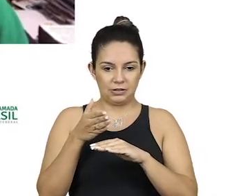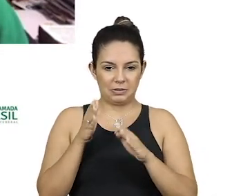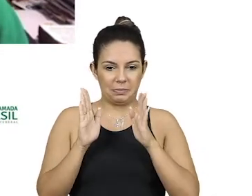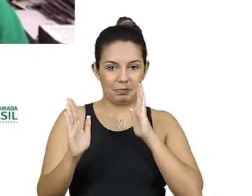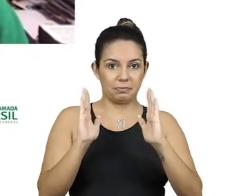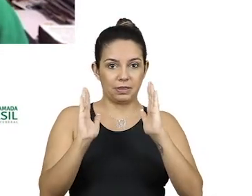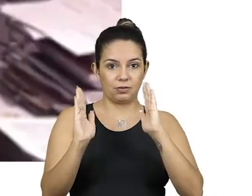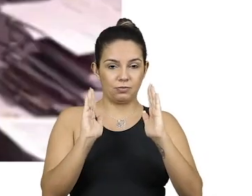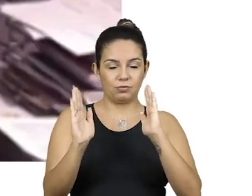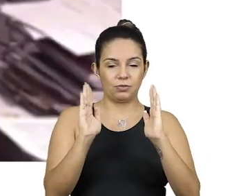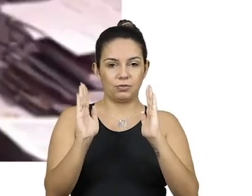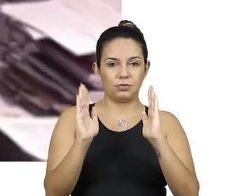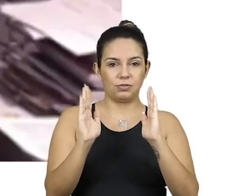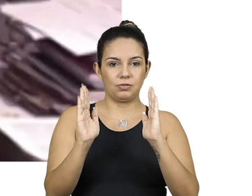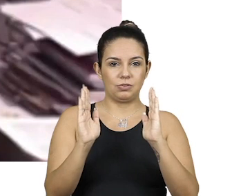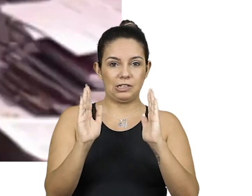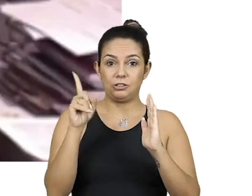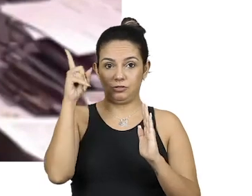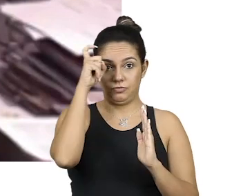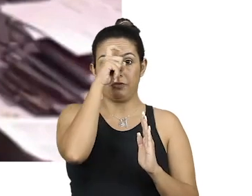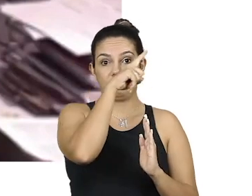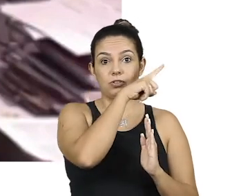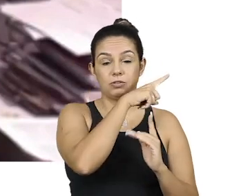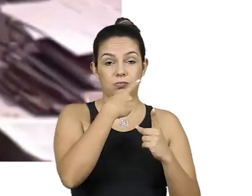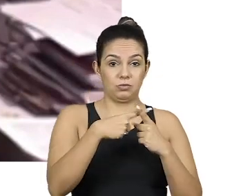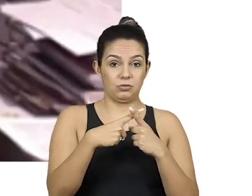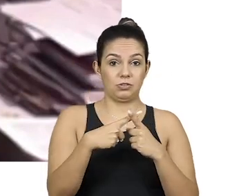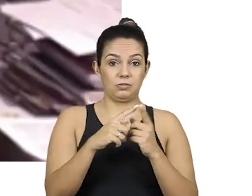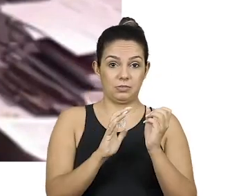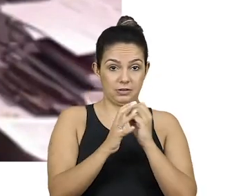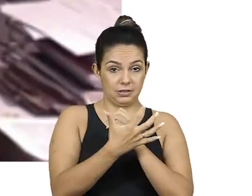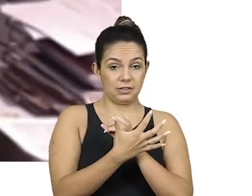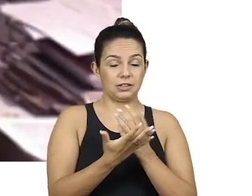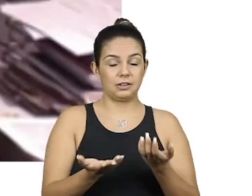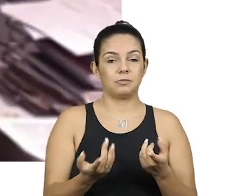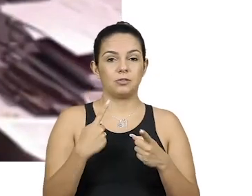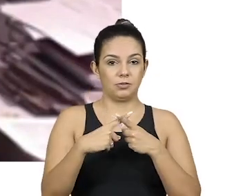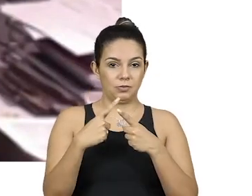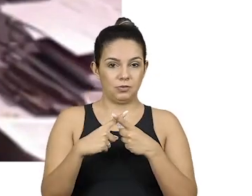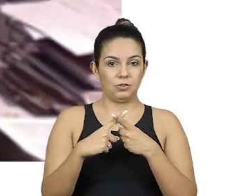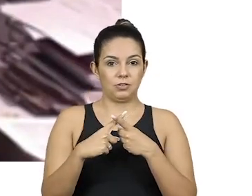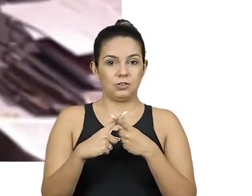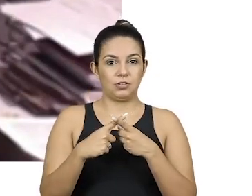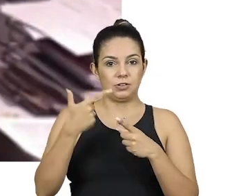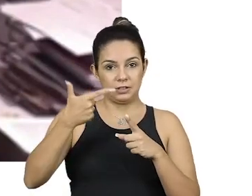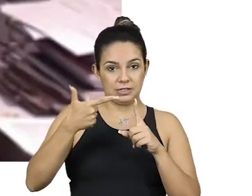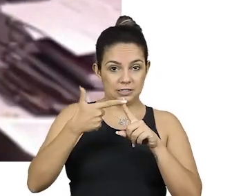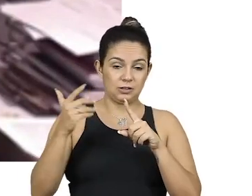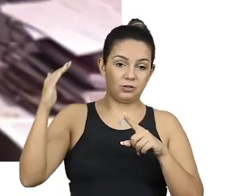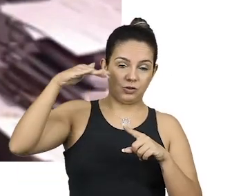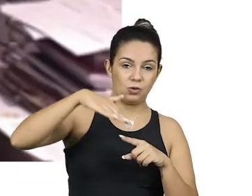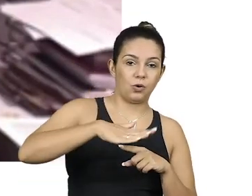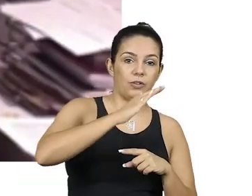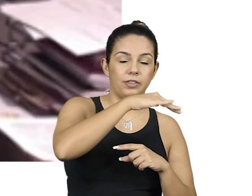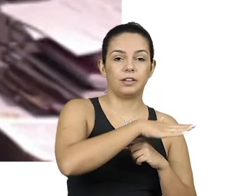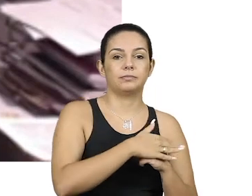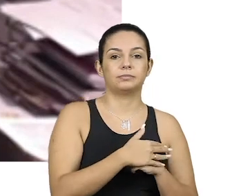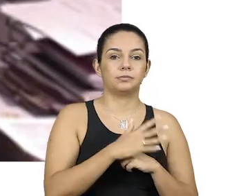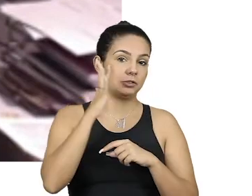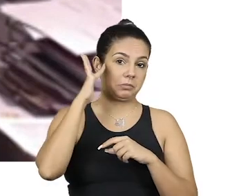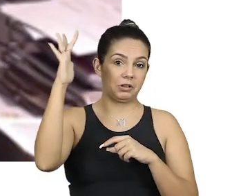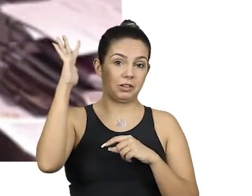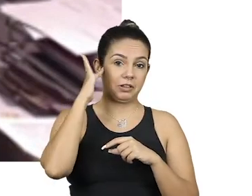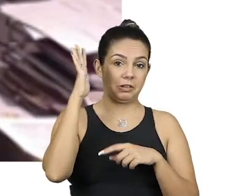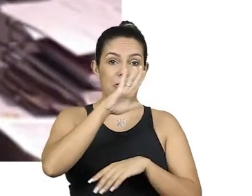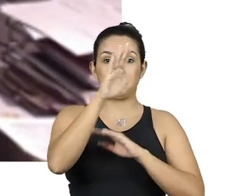período sinistro por causa da pandemia, por causa da segunda onda, quando pensávamos